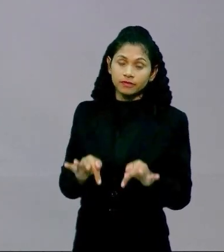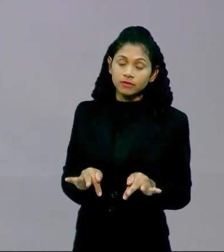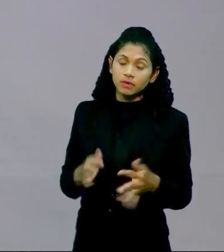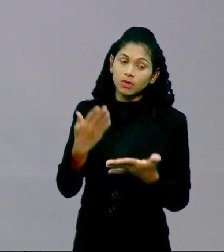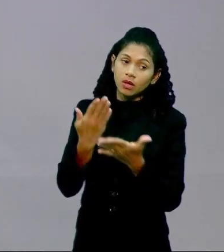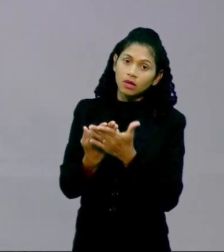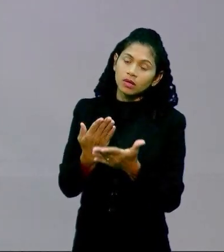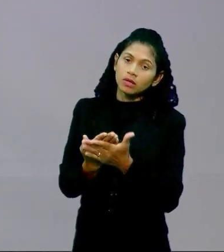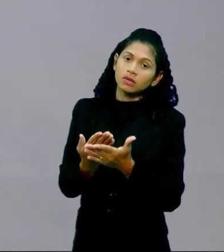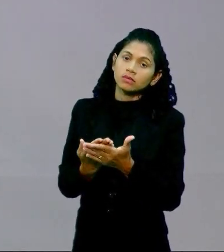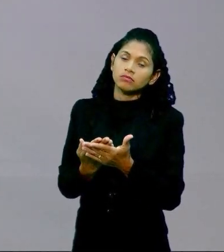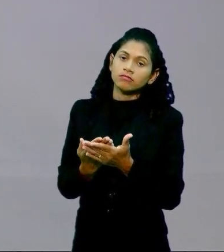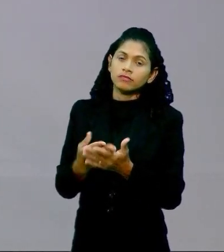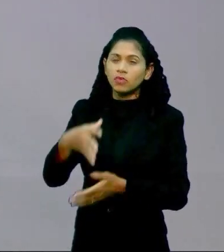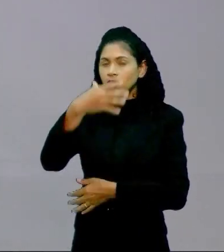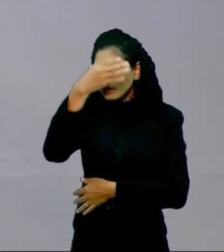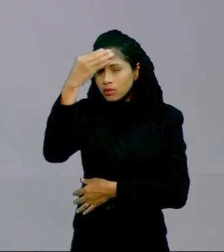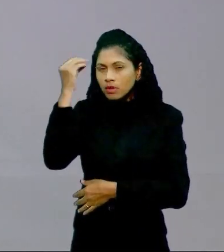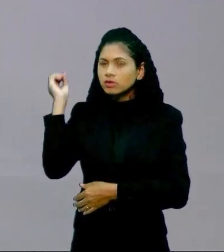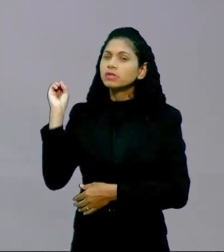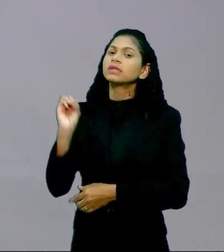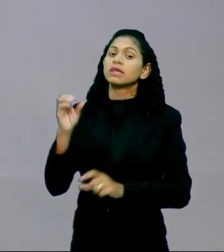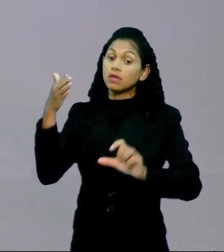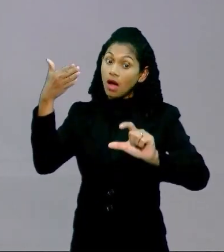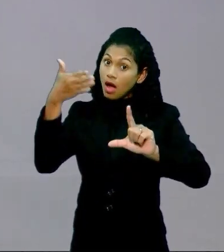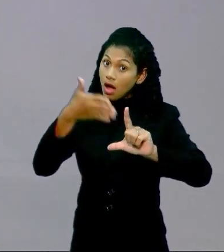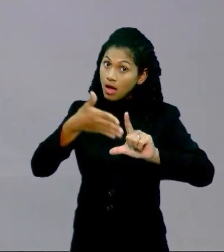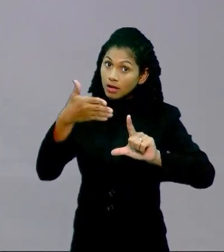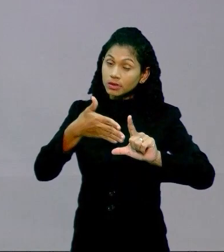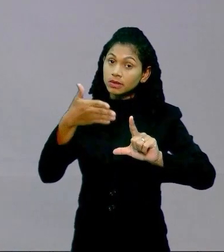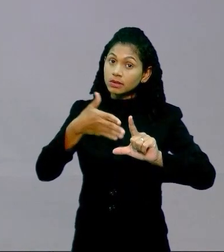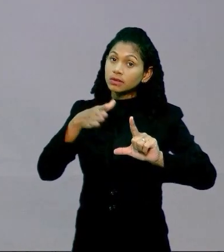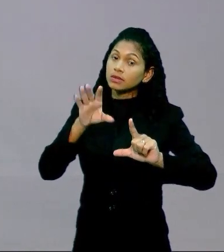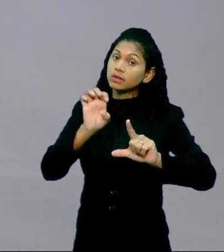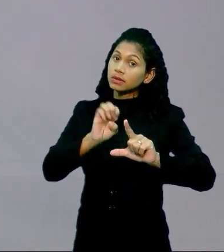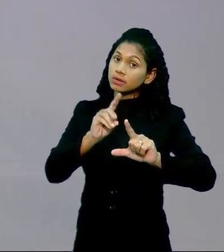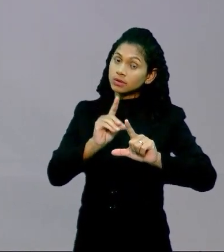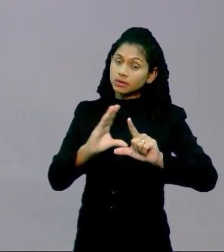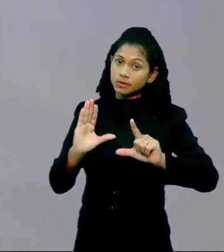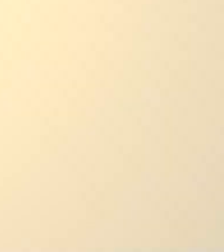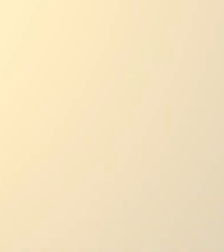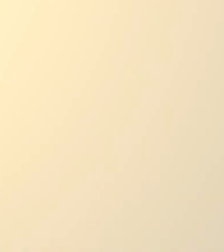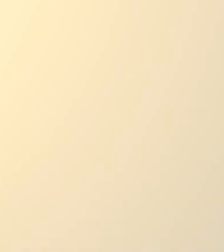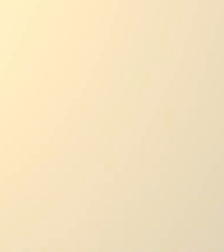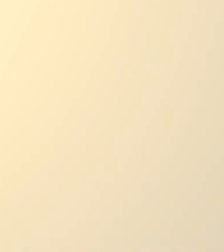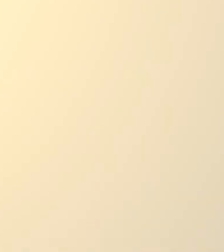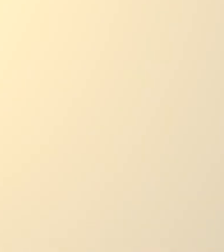de mais uma aula. Não esqueçam de acessar a plataforma Eduque. Adiós!